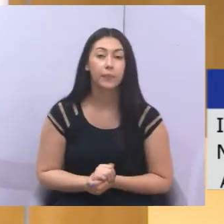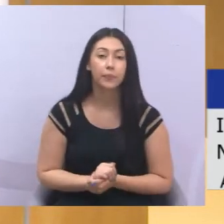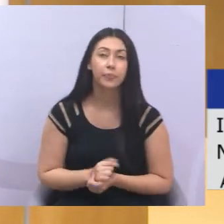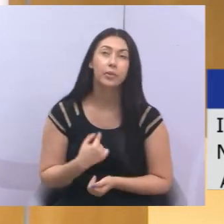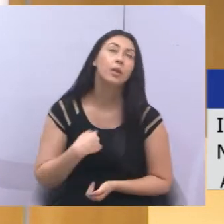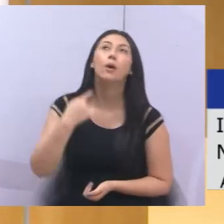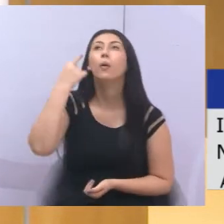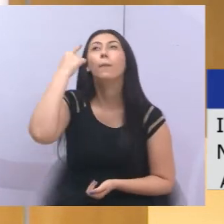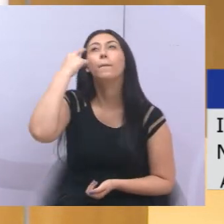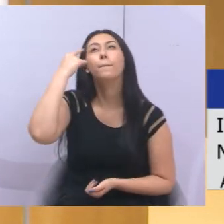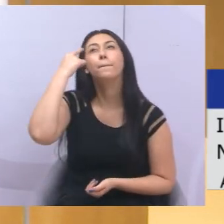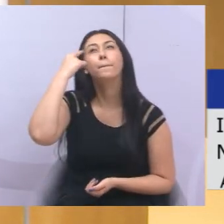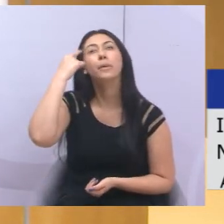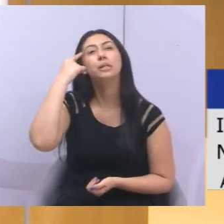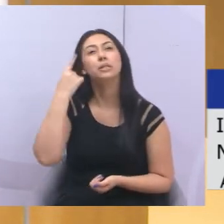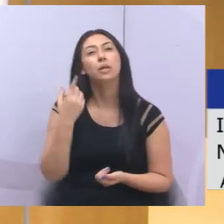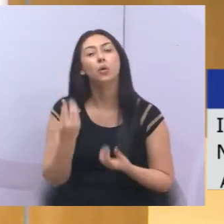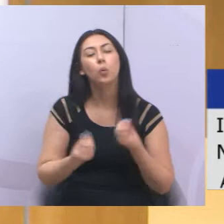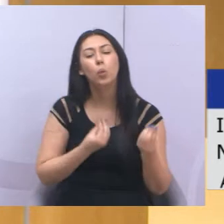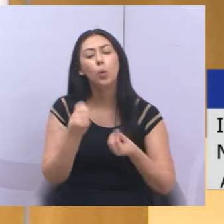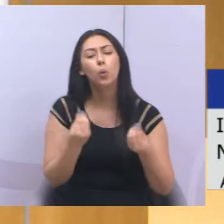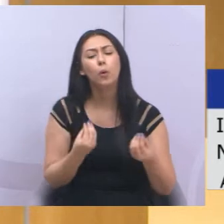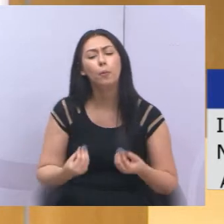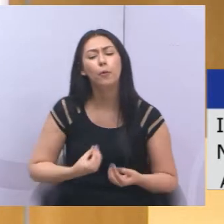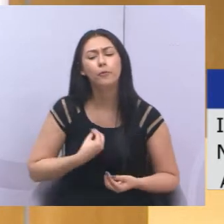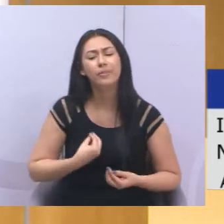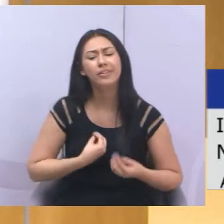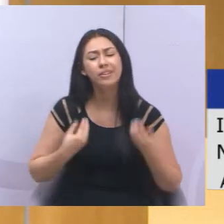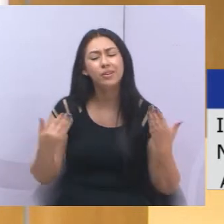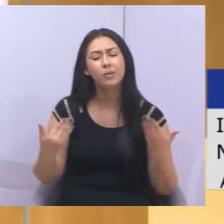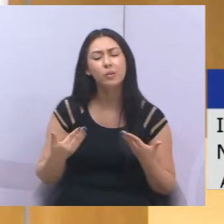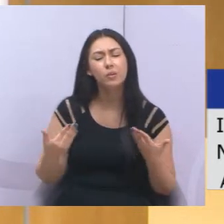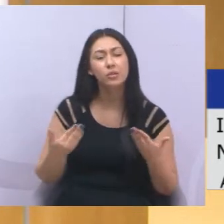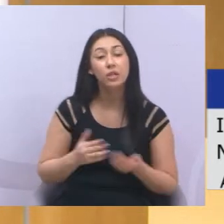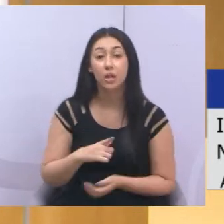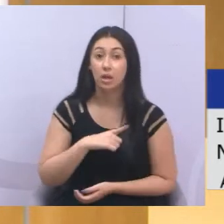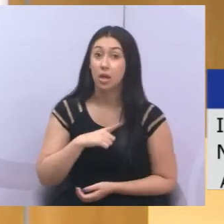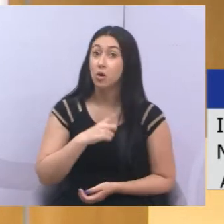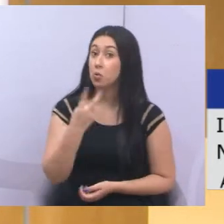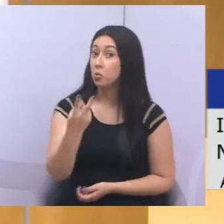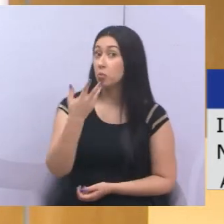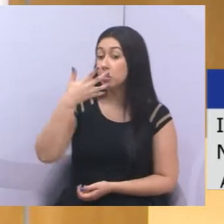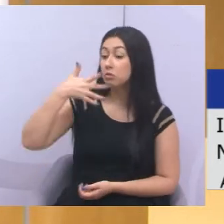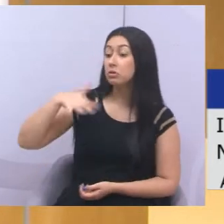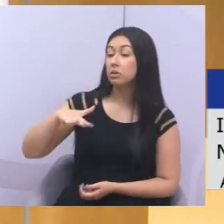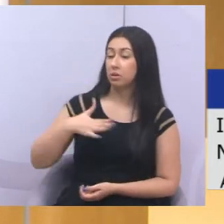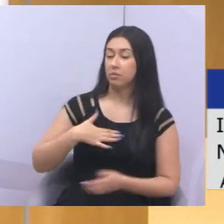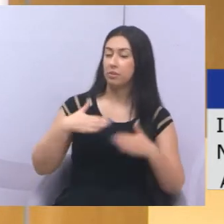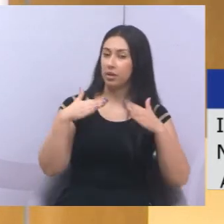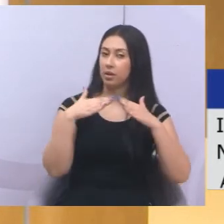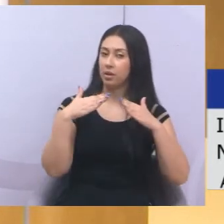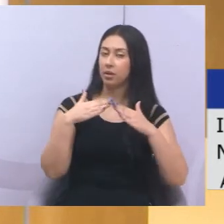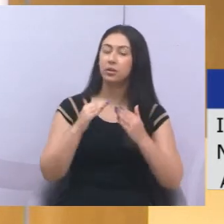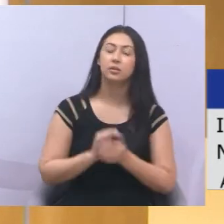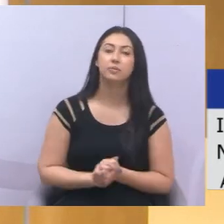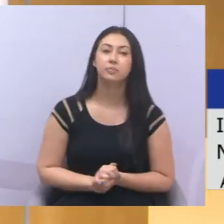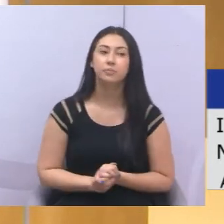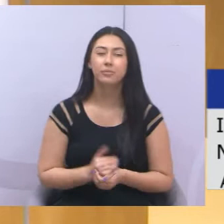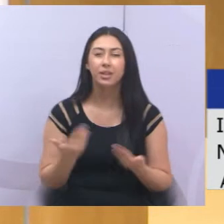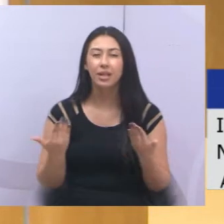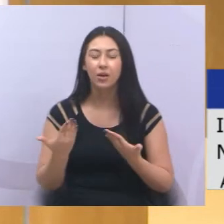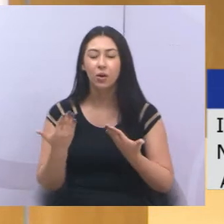eu pensei muito nos dias atuais, porque eu tenho duas crianças em casa. Nesse momento